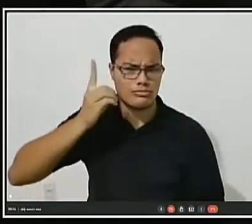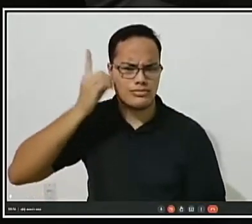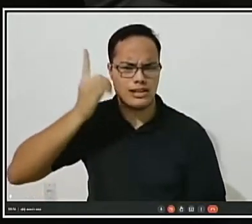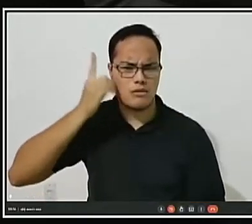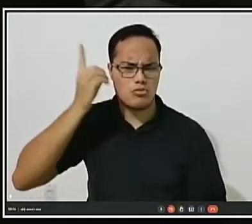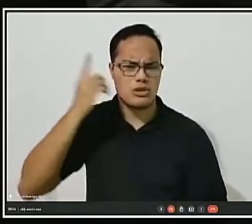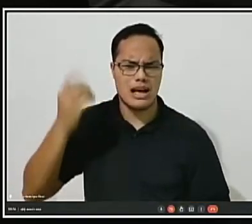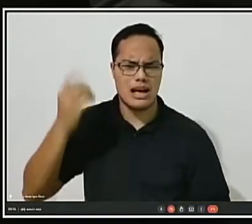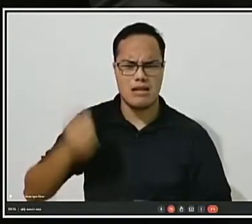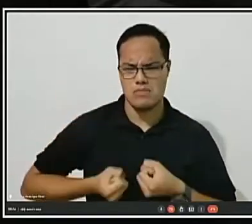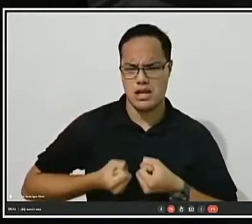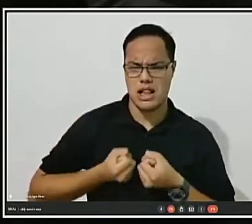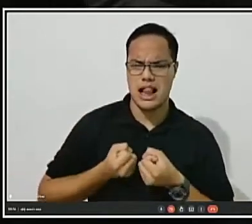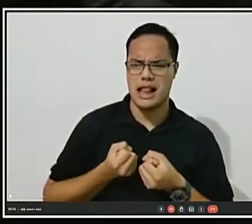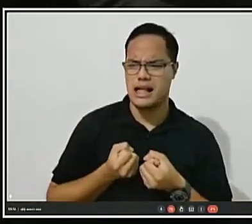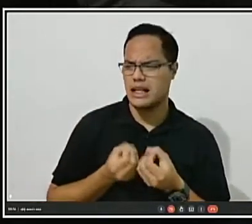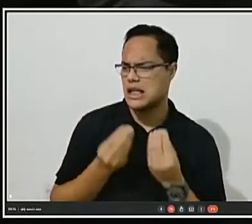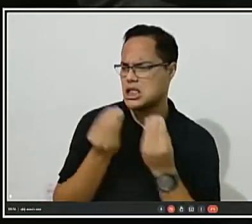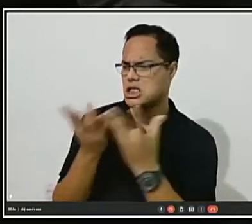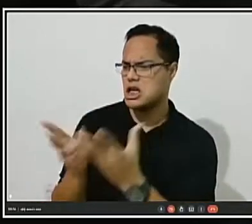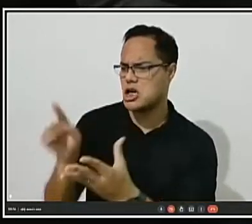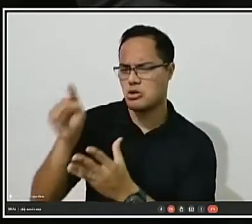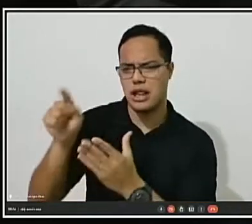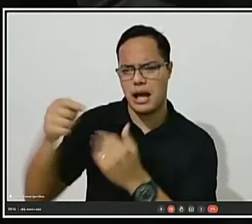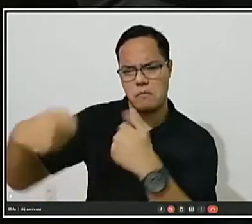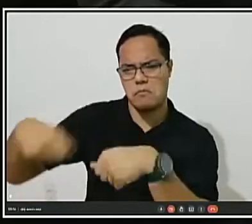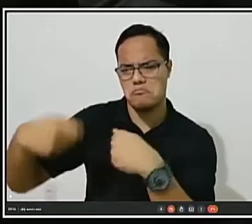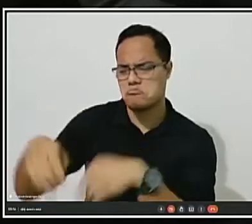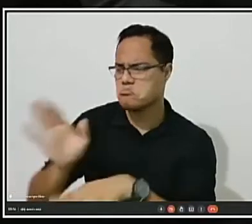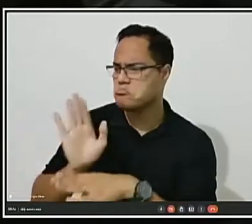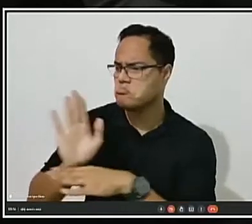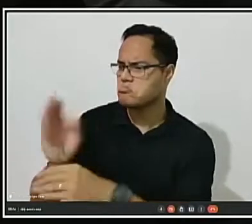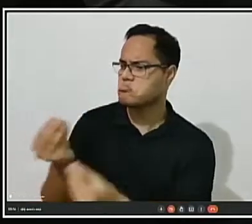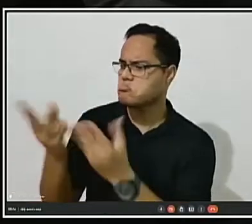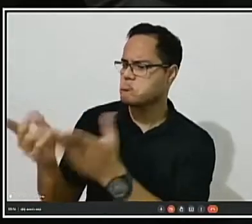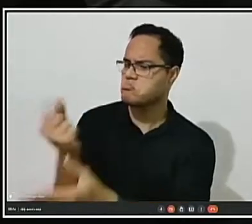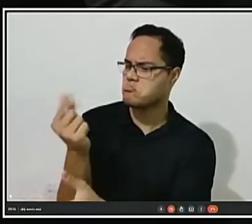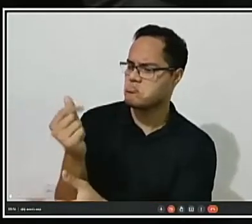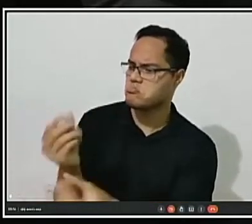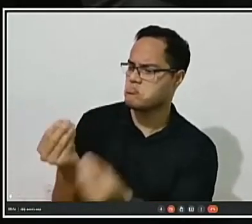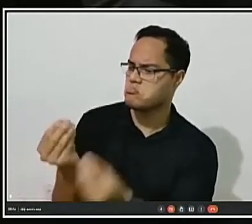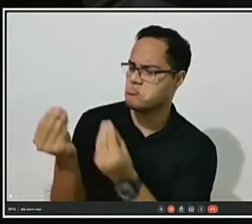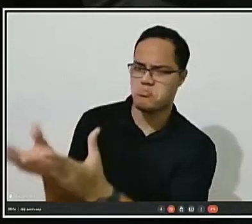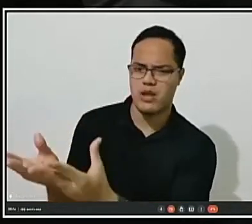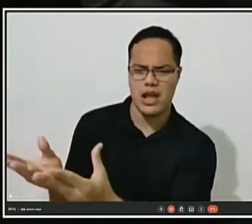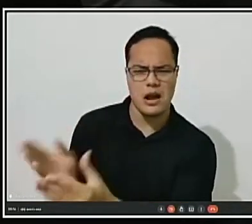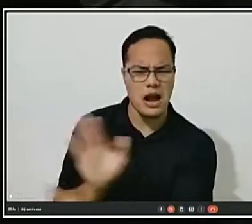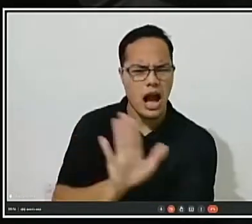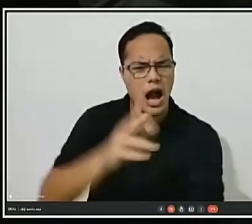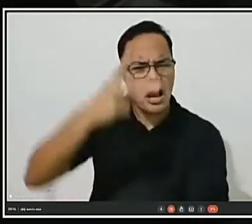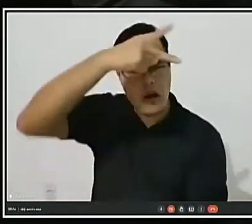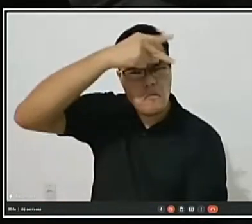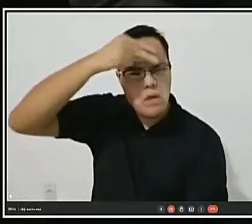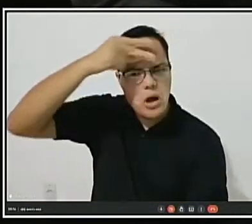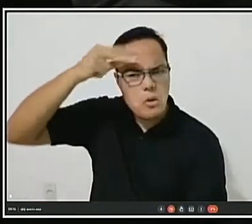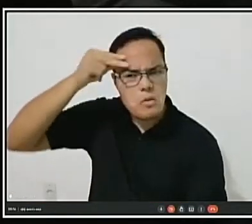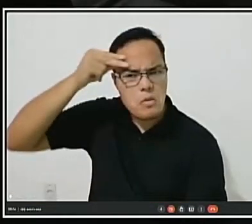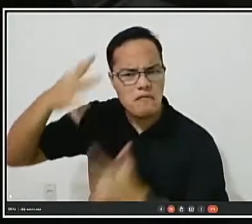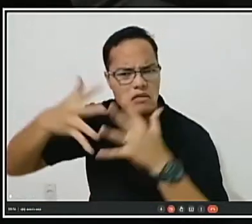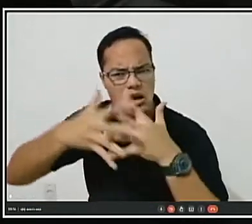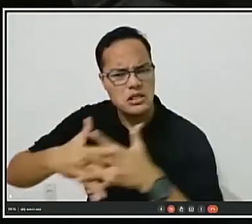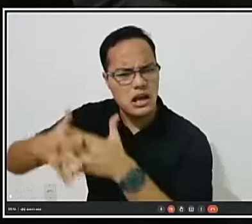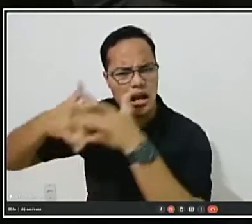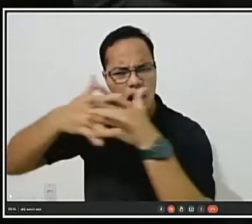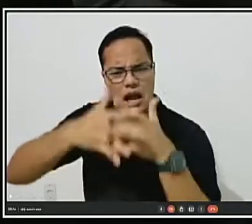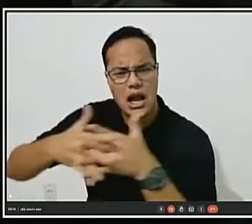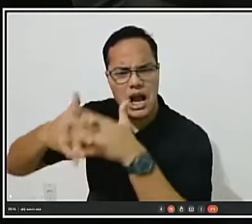liberando verbas para isso, verba para aquilo. Mas o prefeito não consegue liberar um caminhão que faz 4